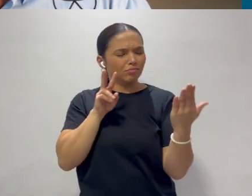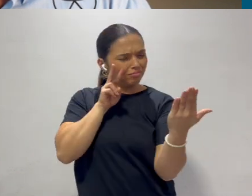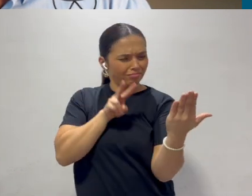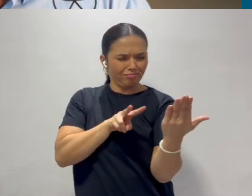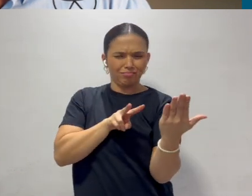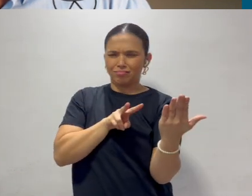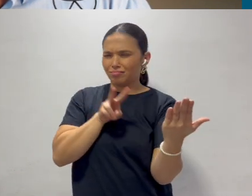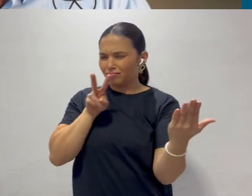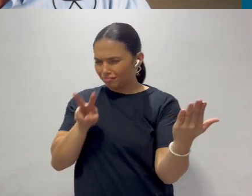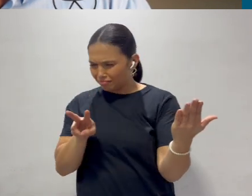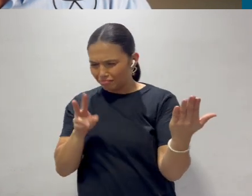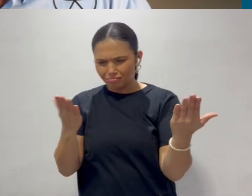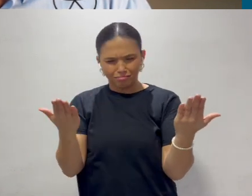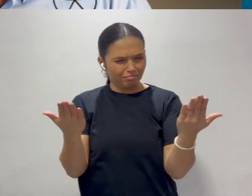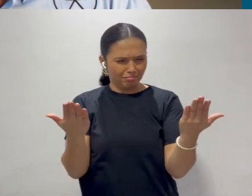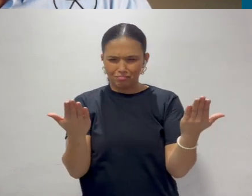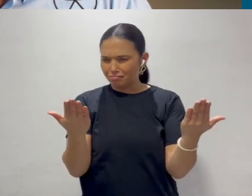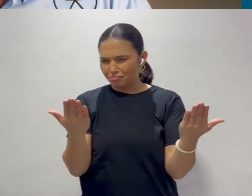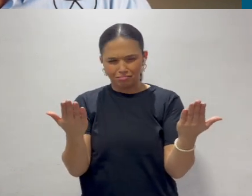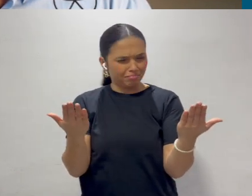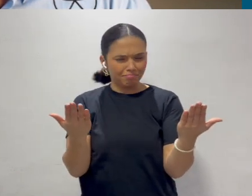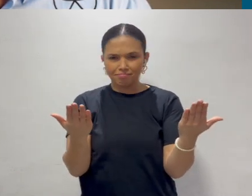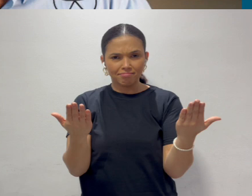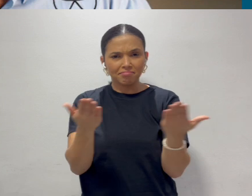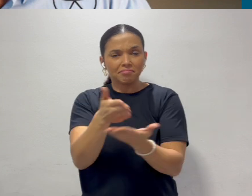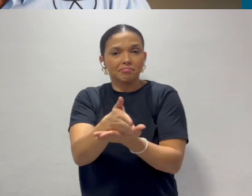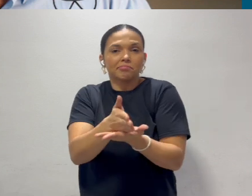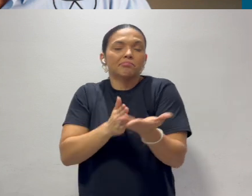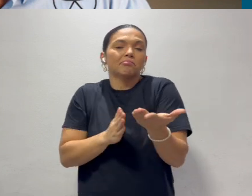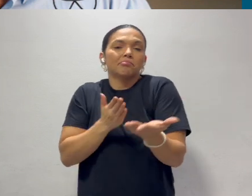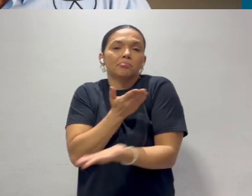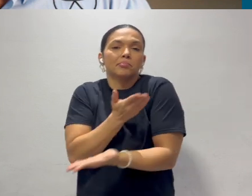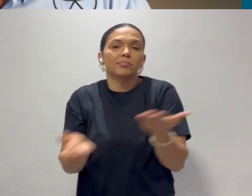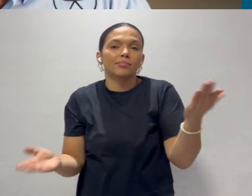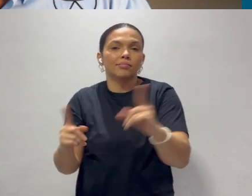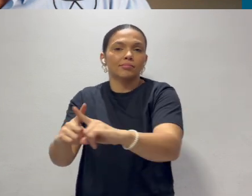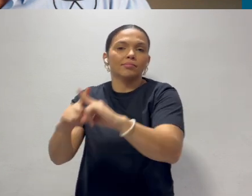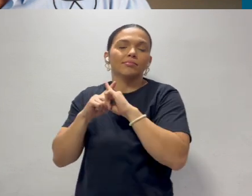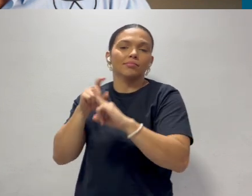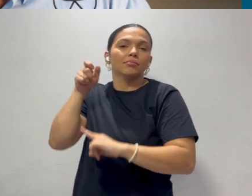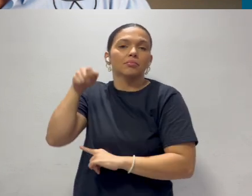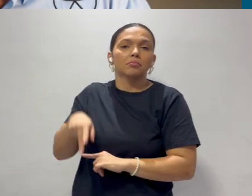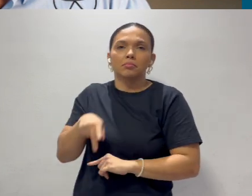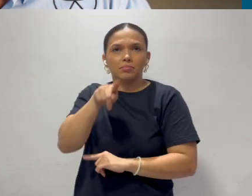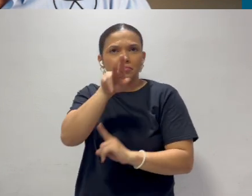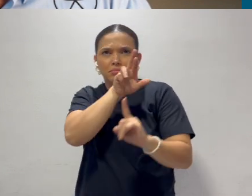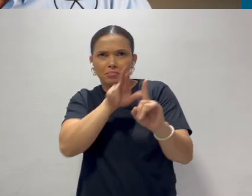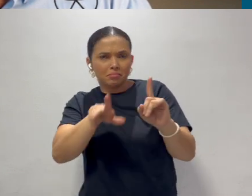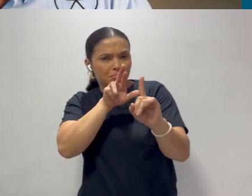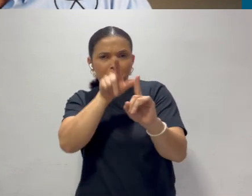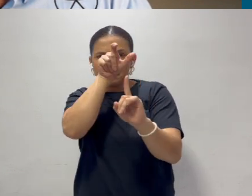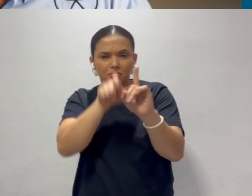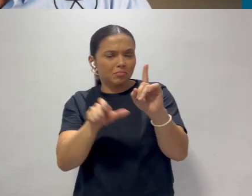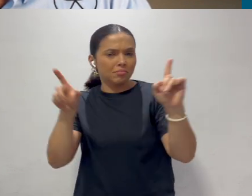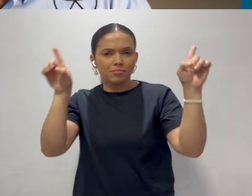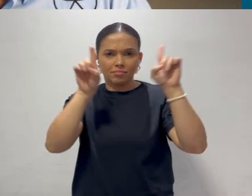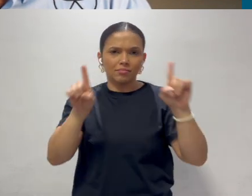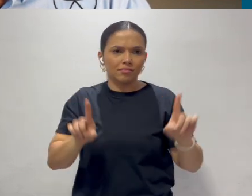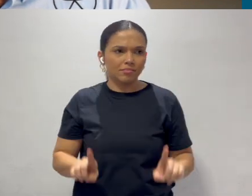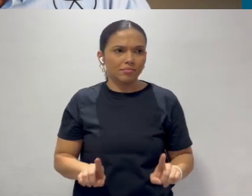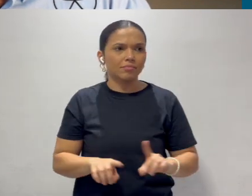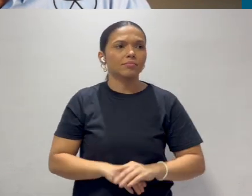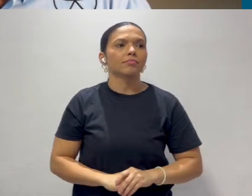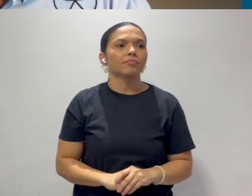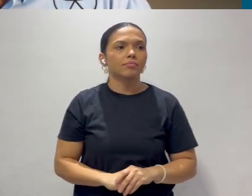soube identificar. E, no final, ele indeferiu a aposentadoria dela, informando que ela não era pessoa com